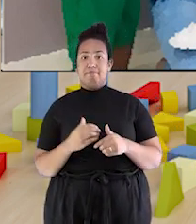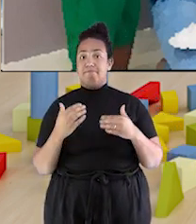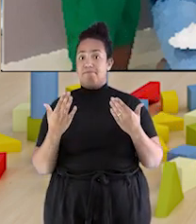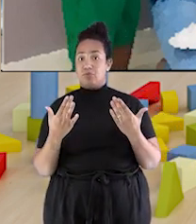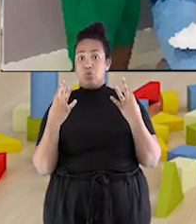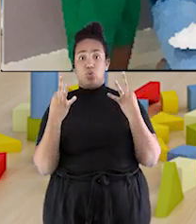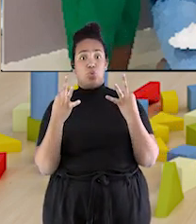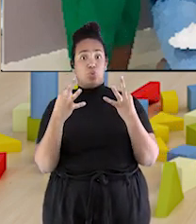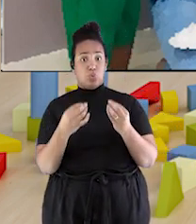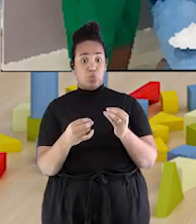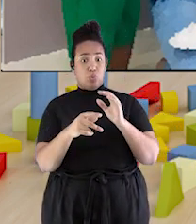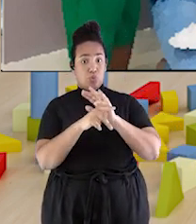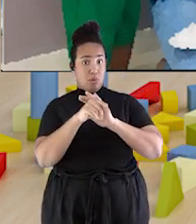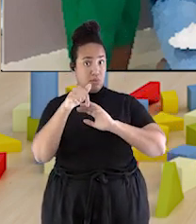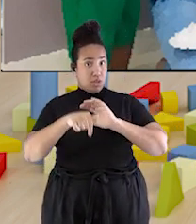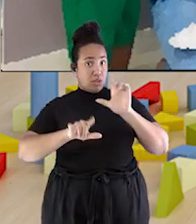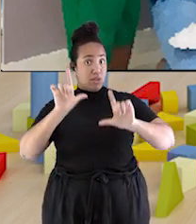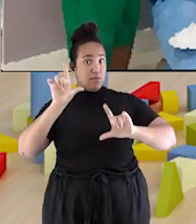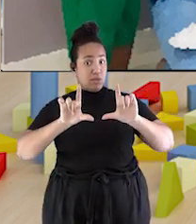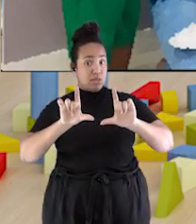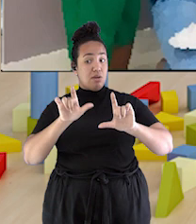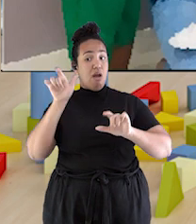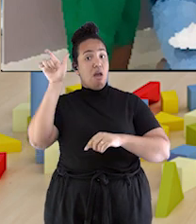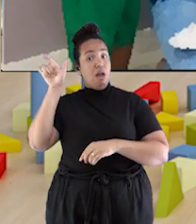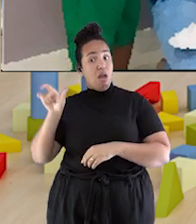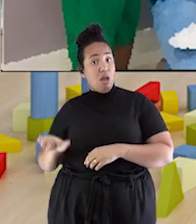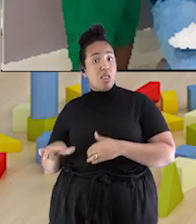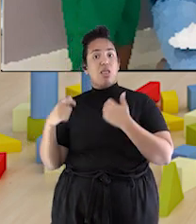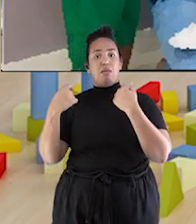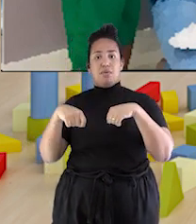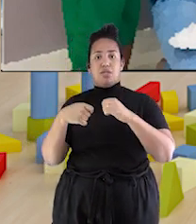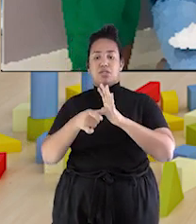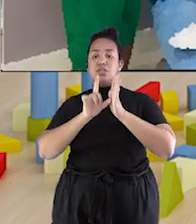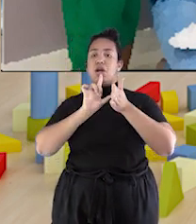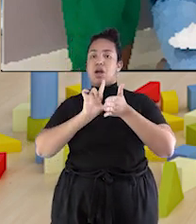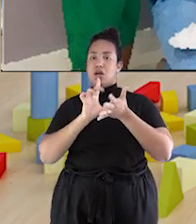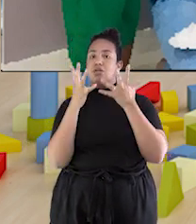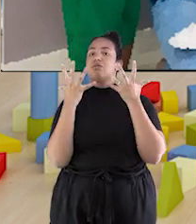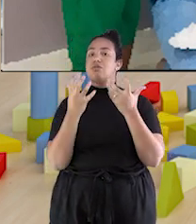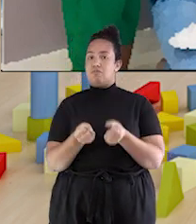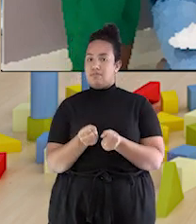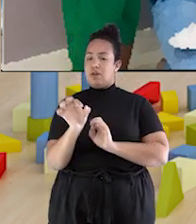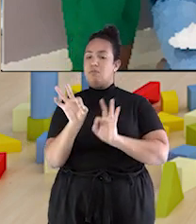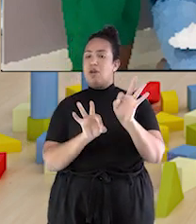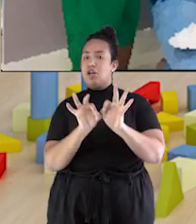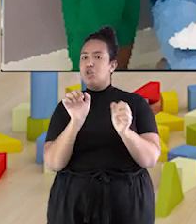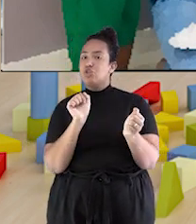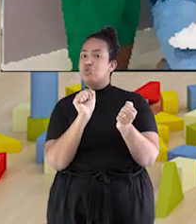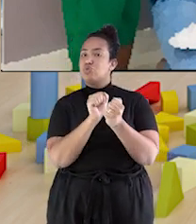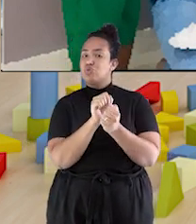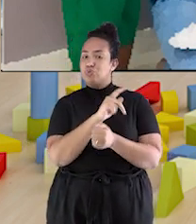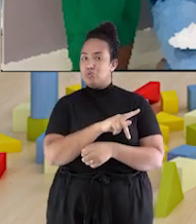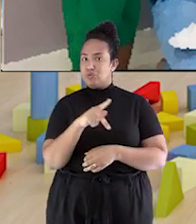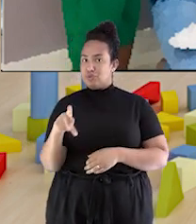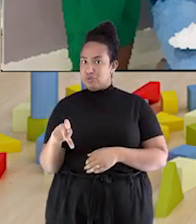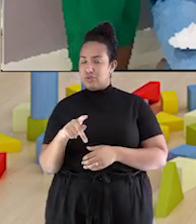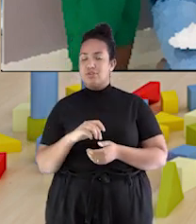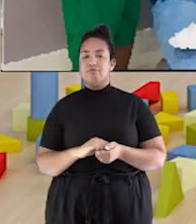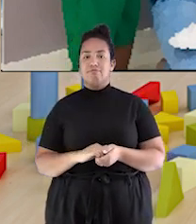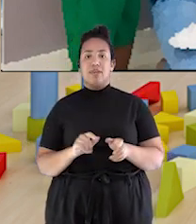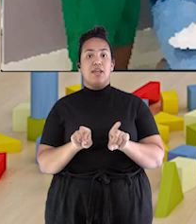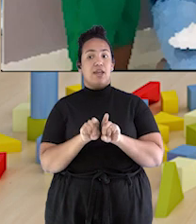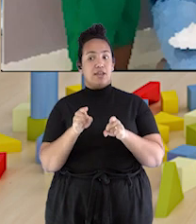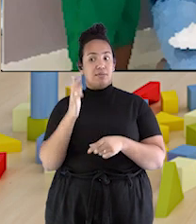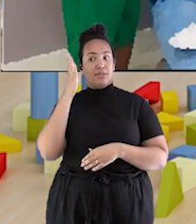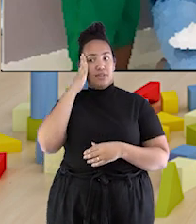Tudo que passa aqui na TV, passa por ela. Ela planeja juntinho com nós, professores. Ah, ela sabe tocar